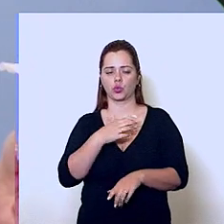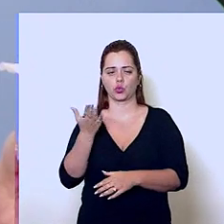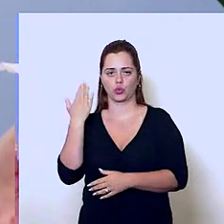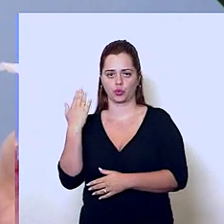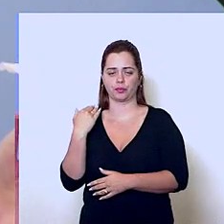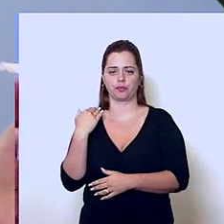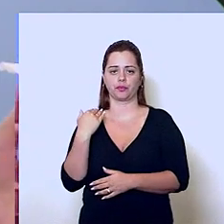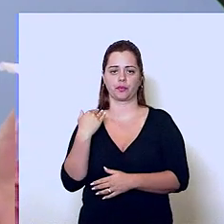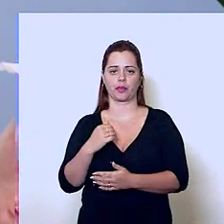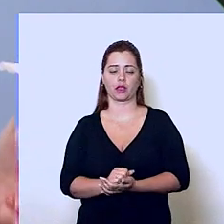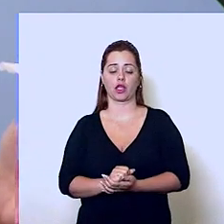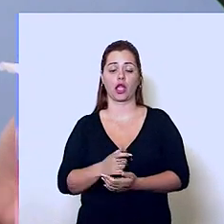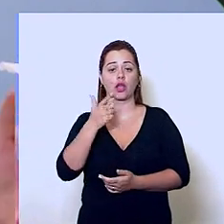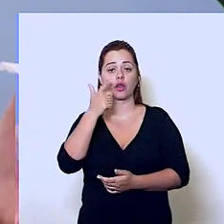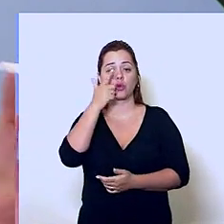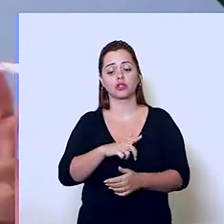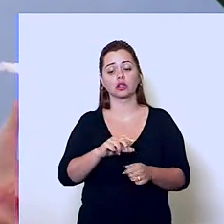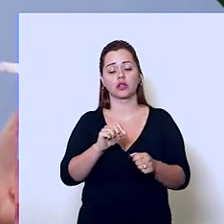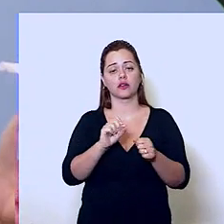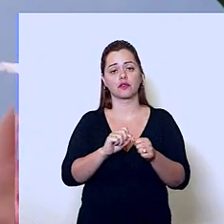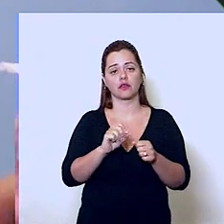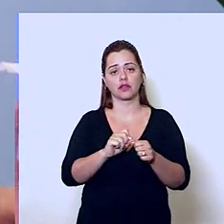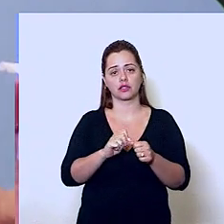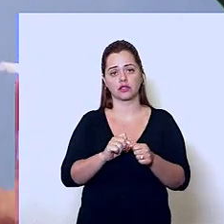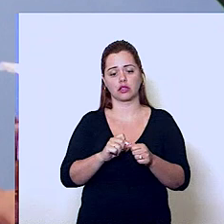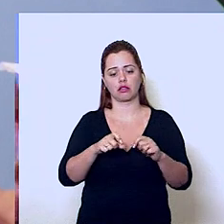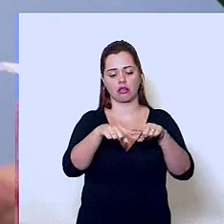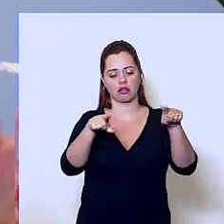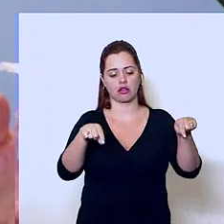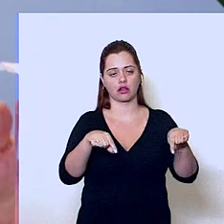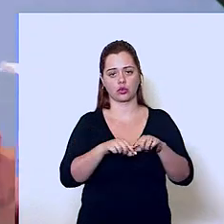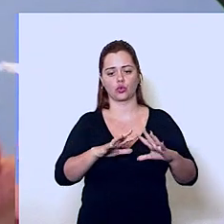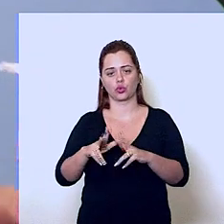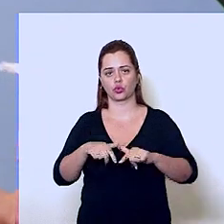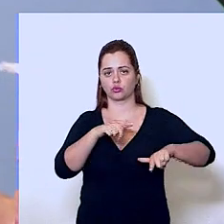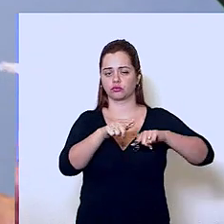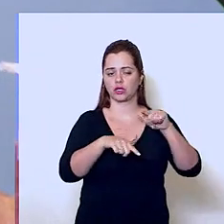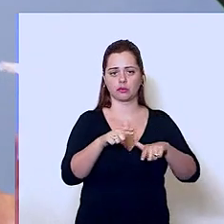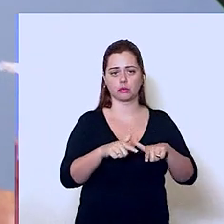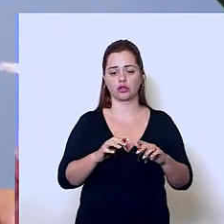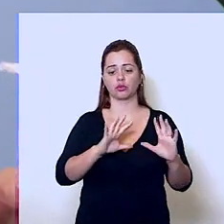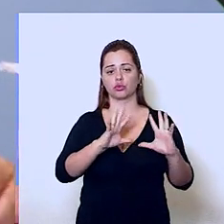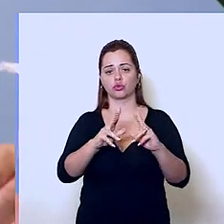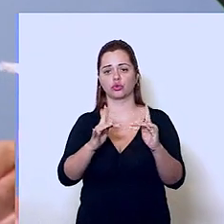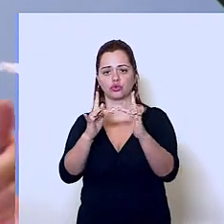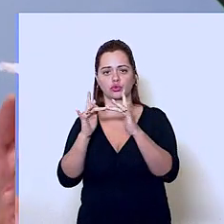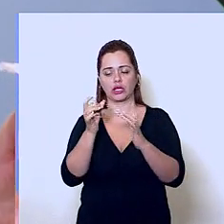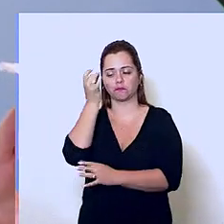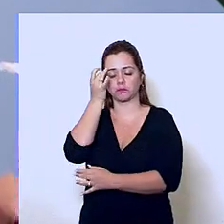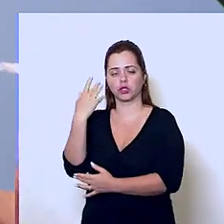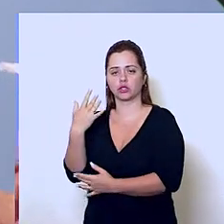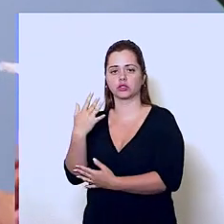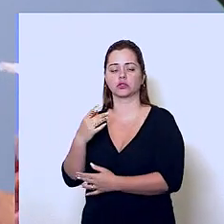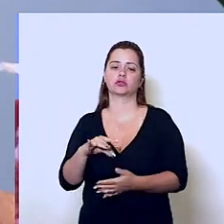ele conseguia fazer nesta área, graças a esses seus contatos facilitados, realmente